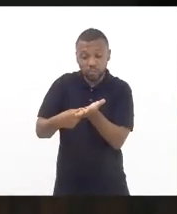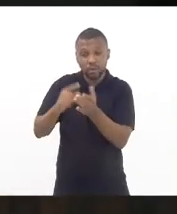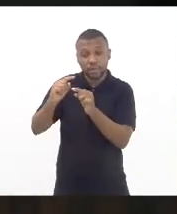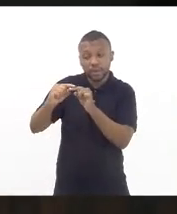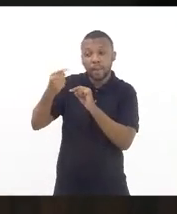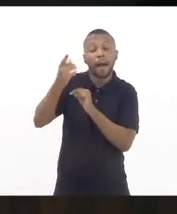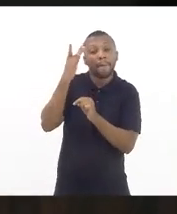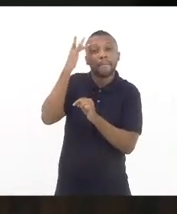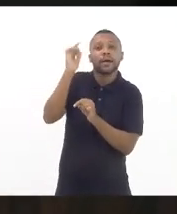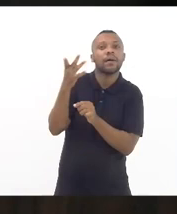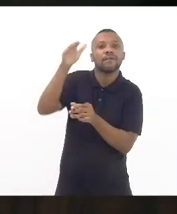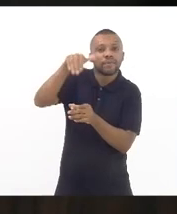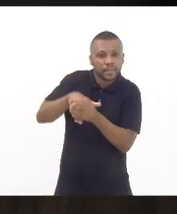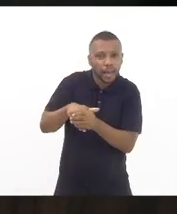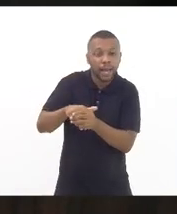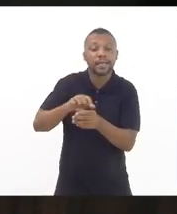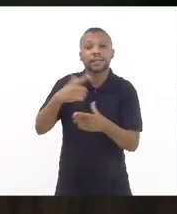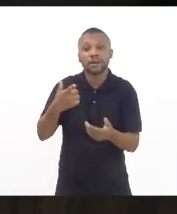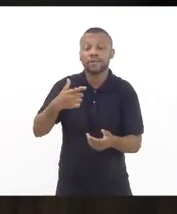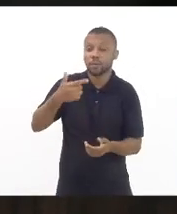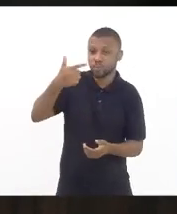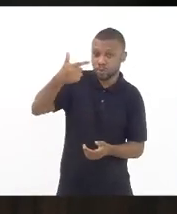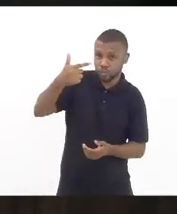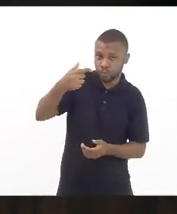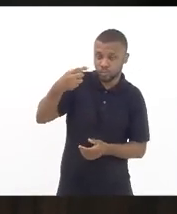o segundo, o terceiro e o décimo